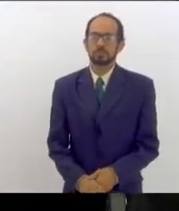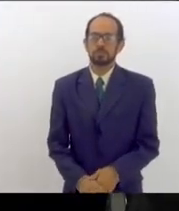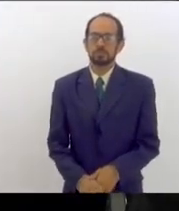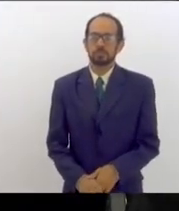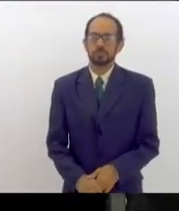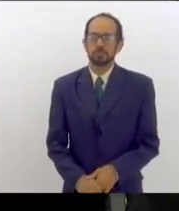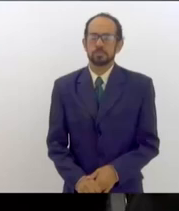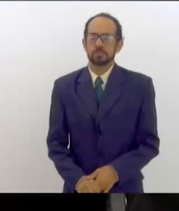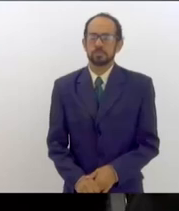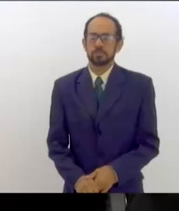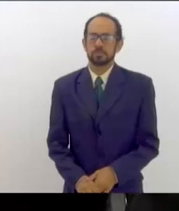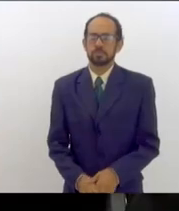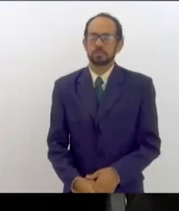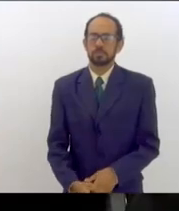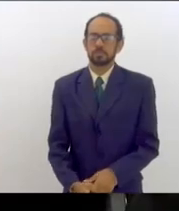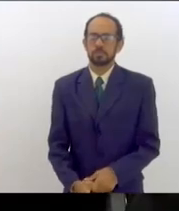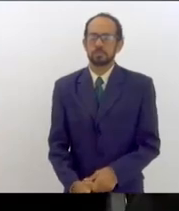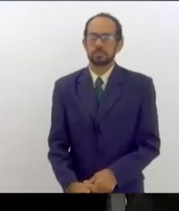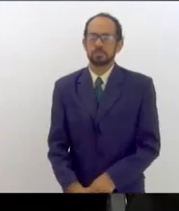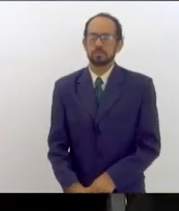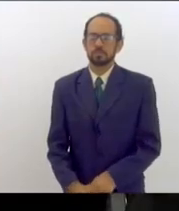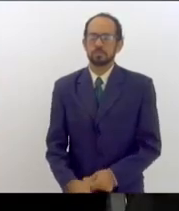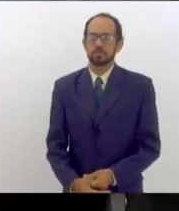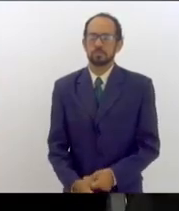é uma balinha dessa